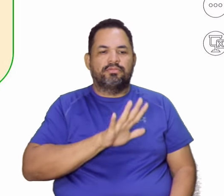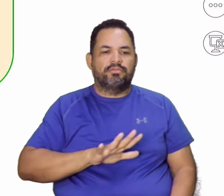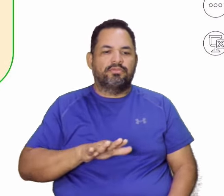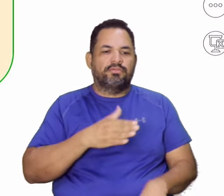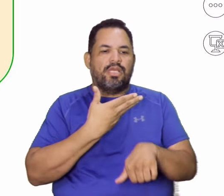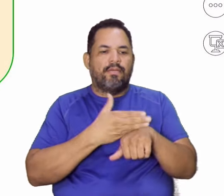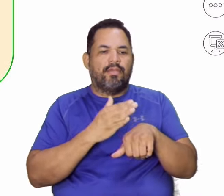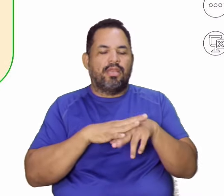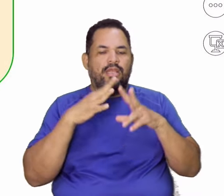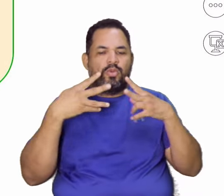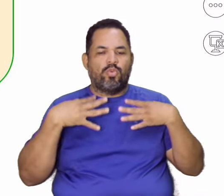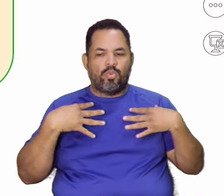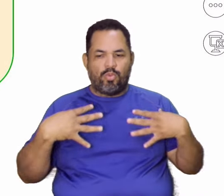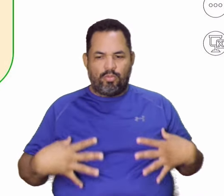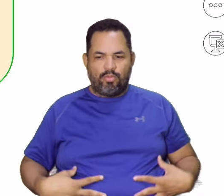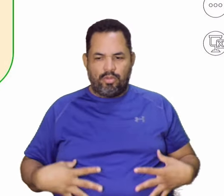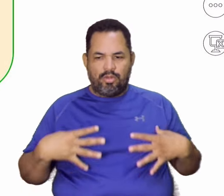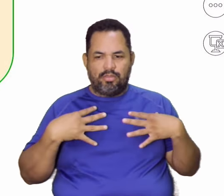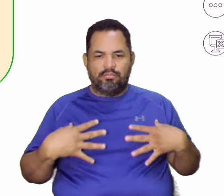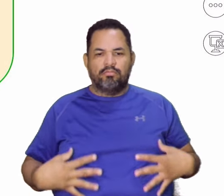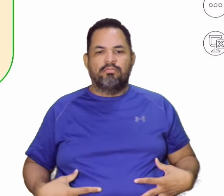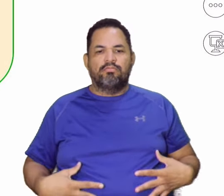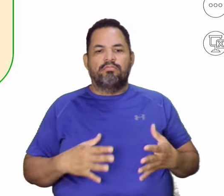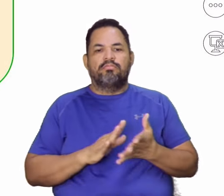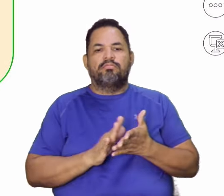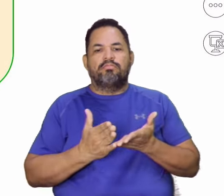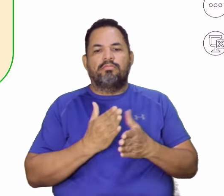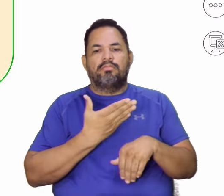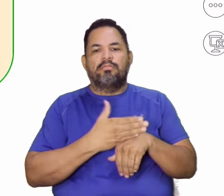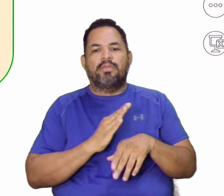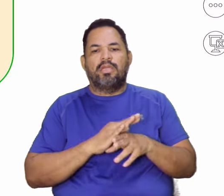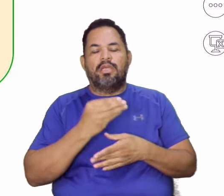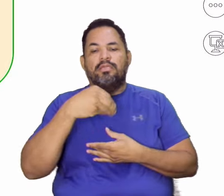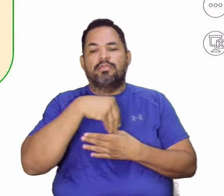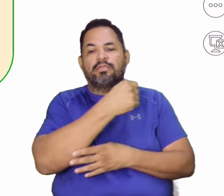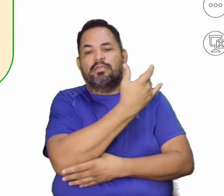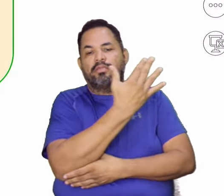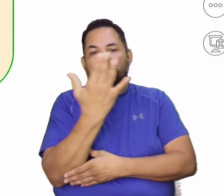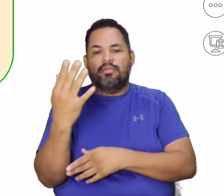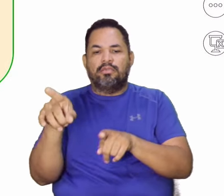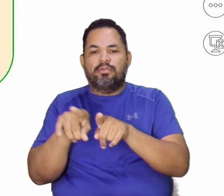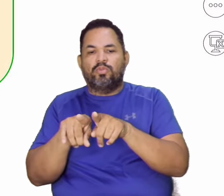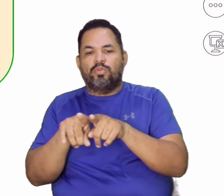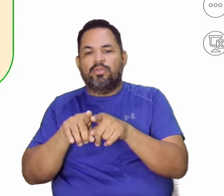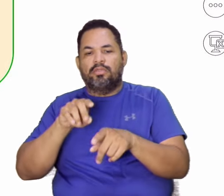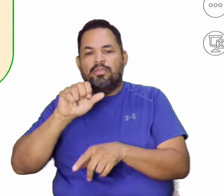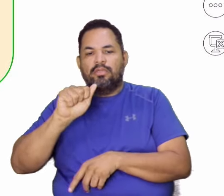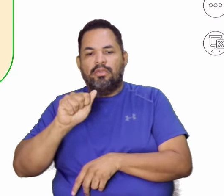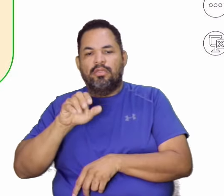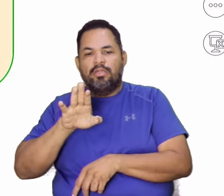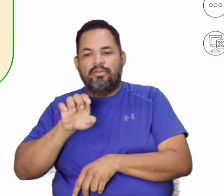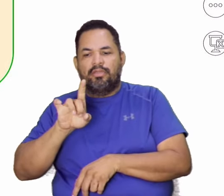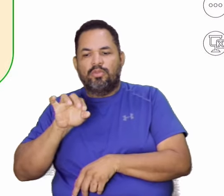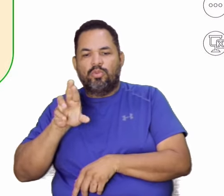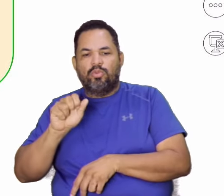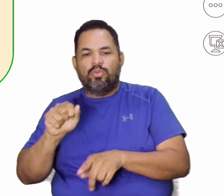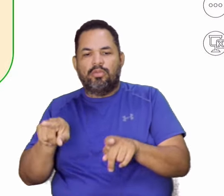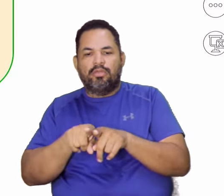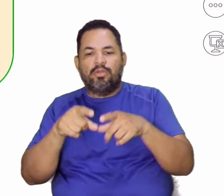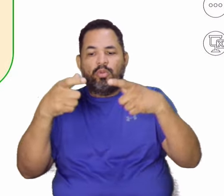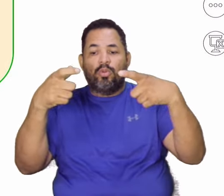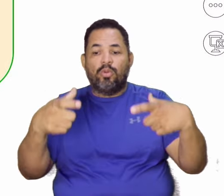e nele falei com vocês aqui a respeito de práticas na natureza e de Aventura falei dos